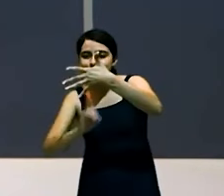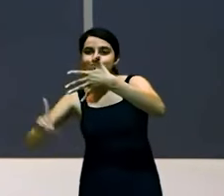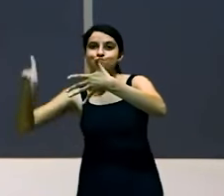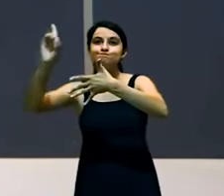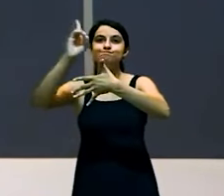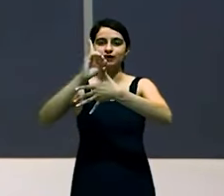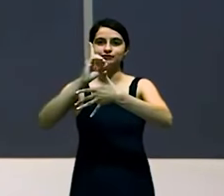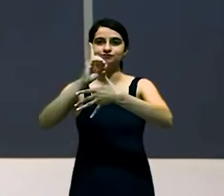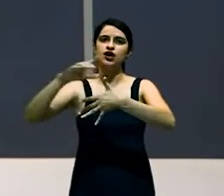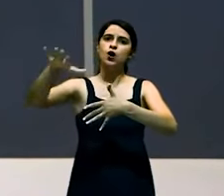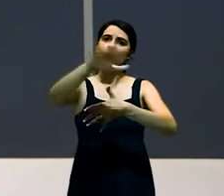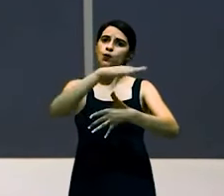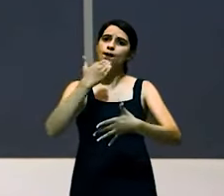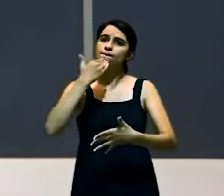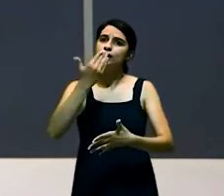Ore comigo.